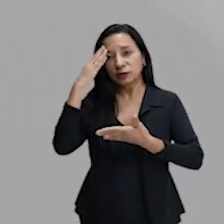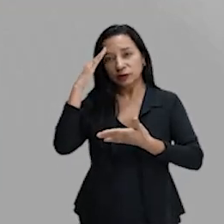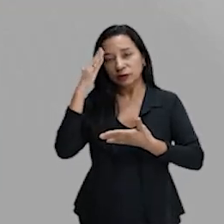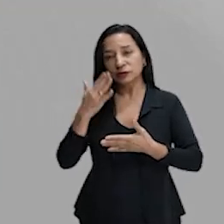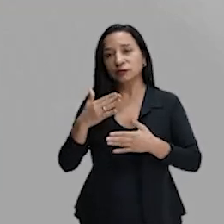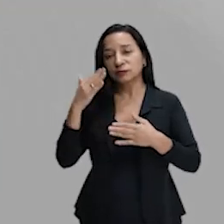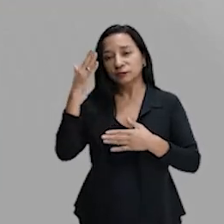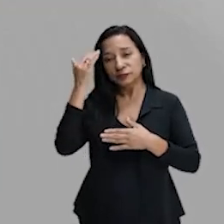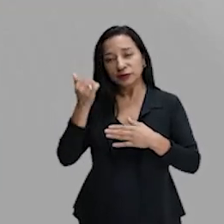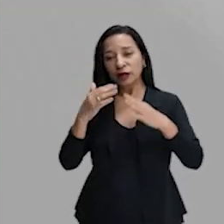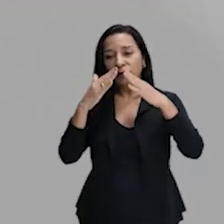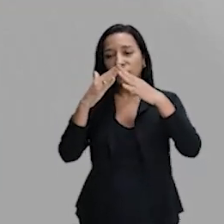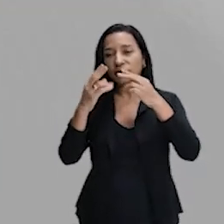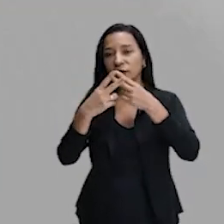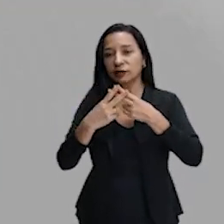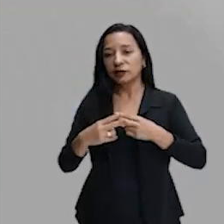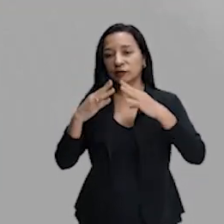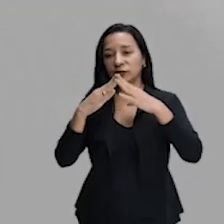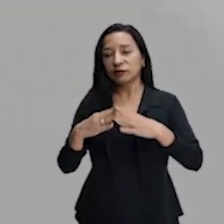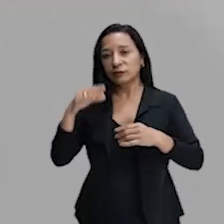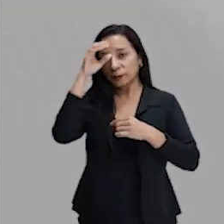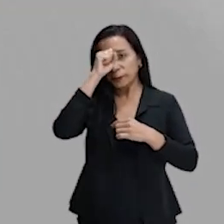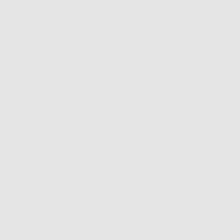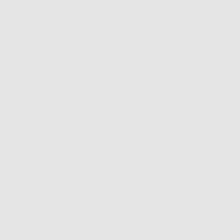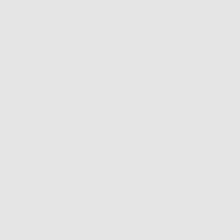sabe né #fica em casa